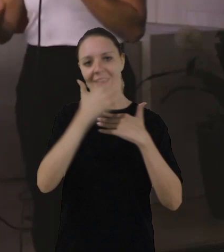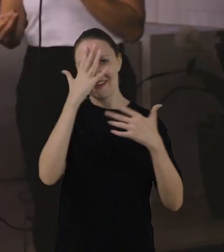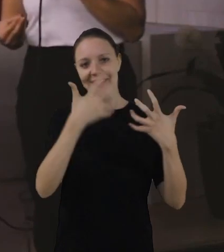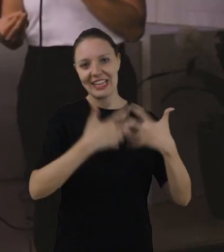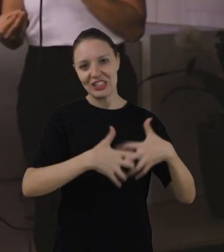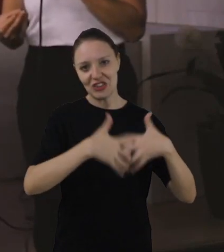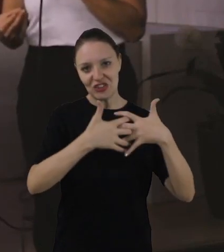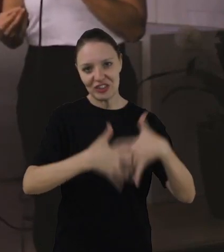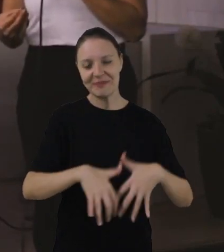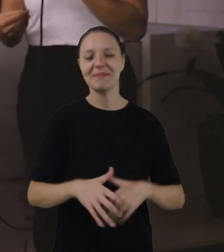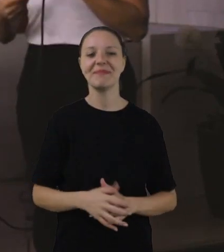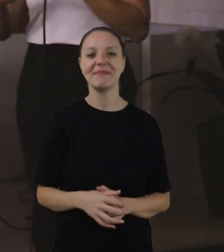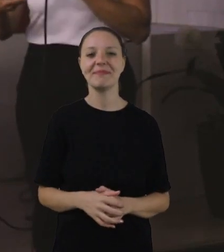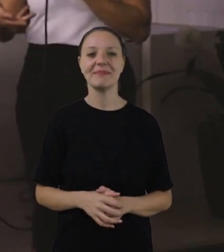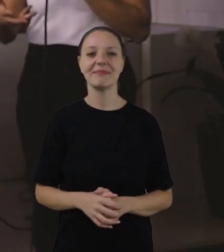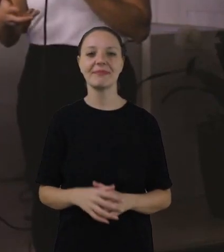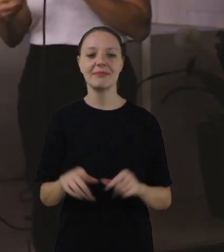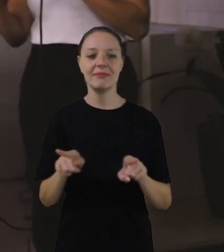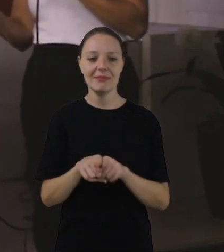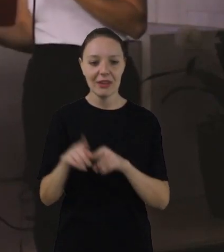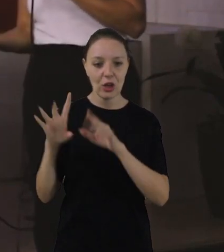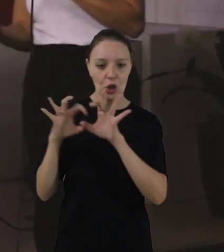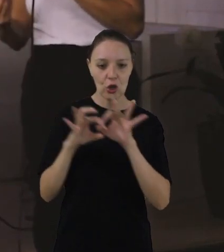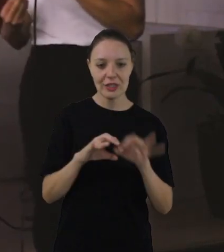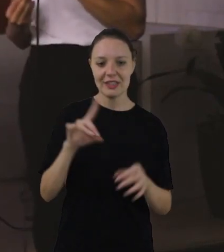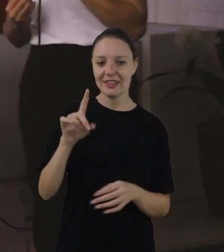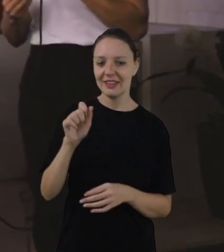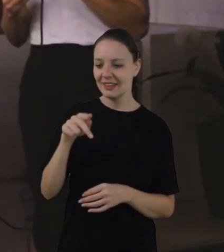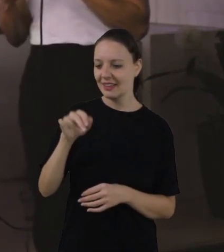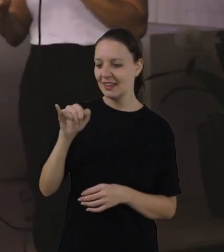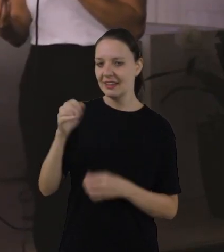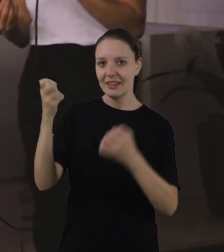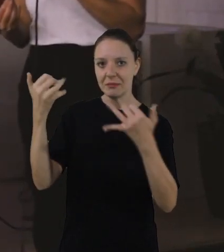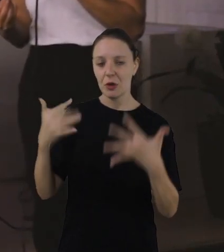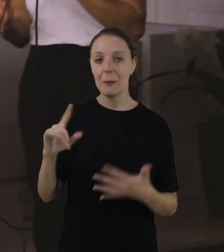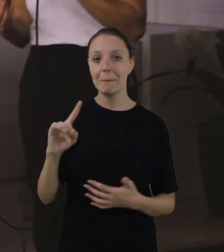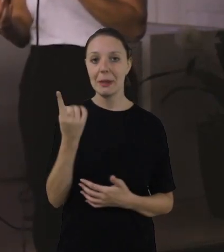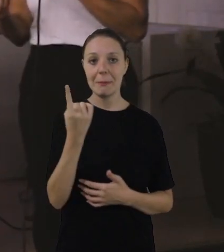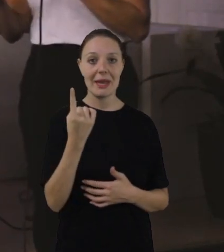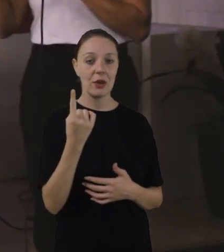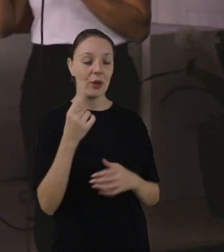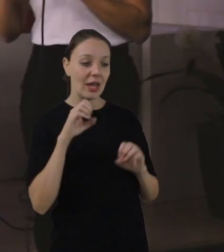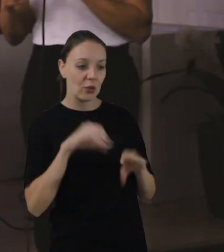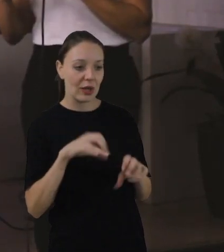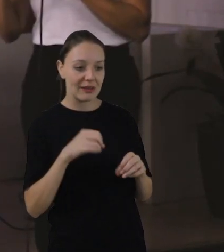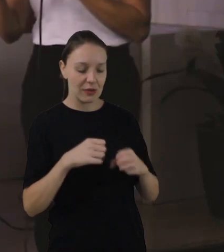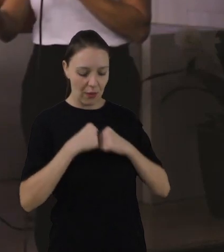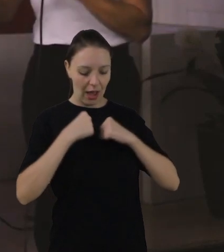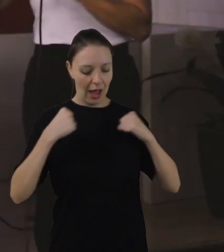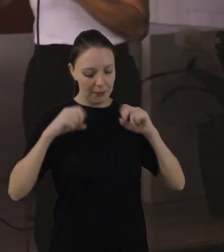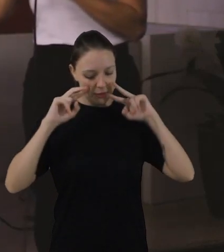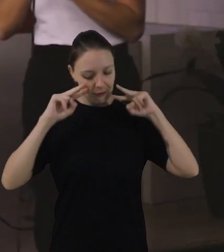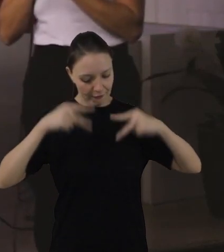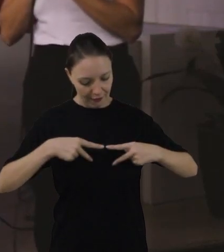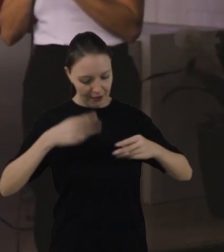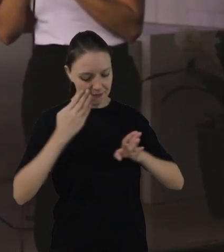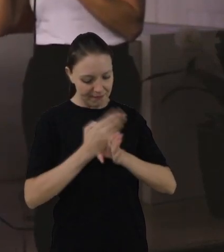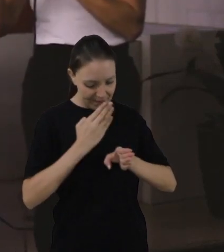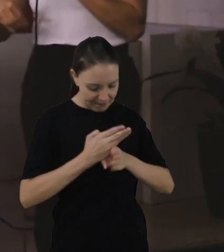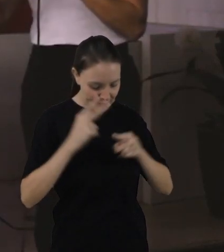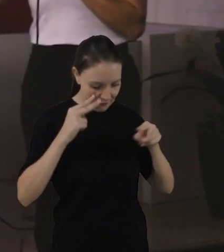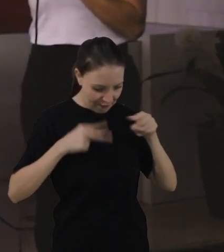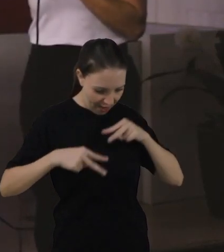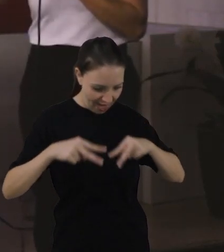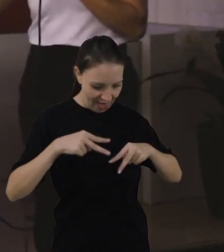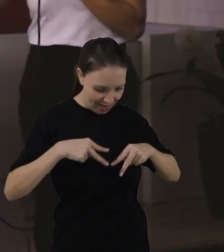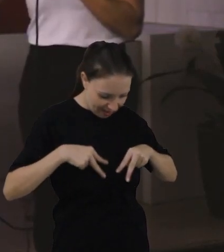e refletido sobre isso. Trago também nesse contexto que a Dani trouxe de primeiro a educação como mestre com a gente